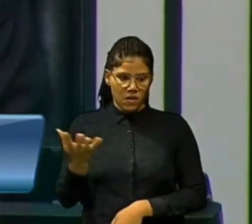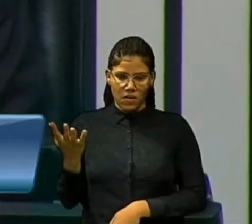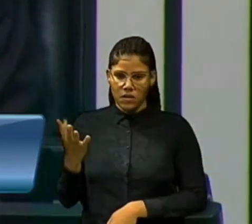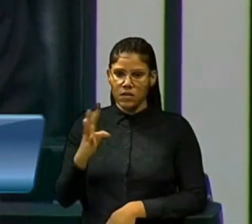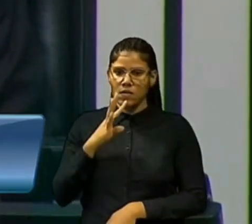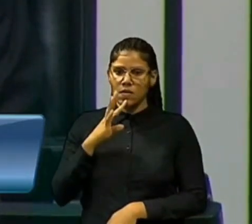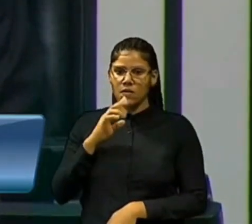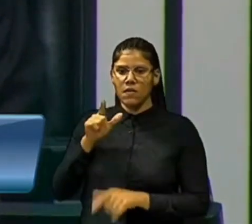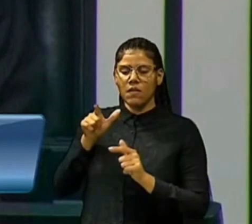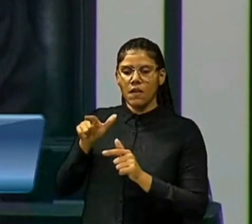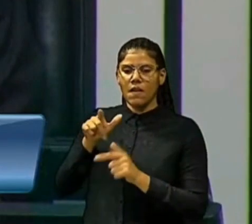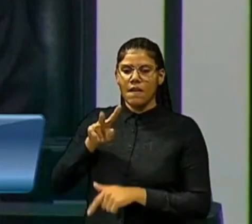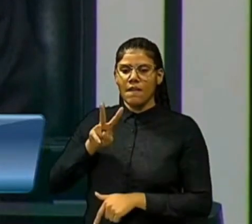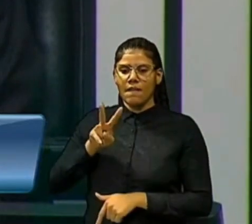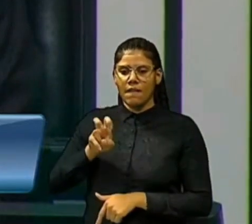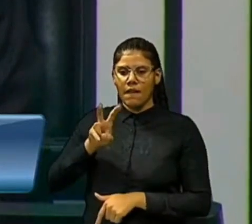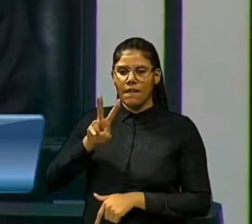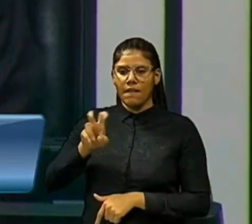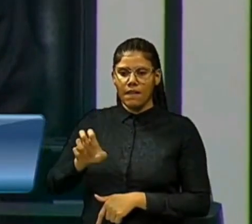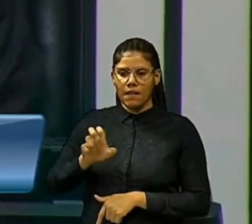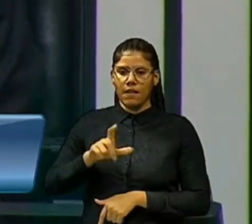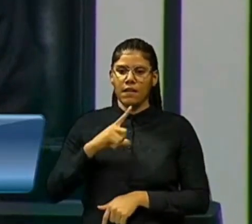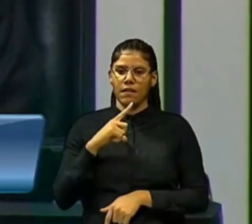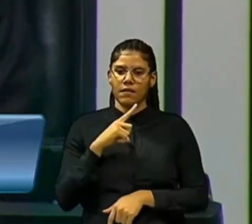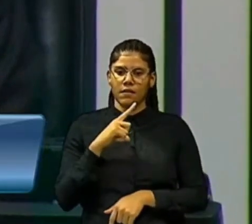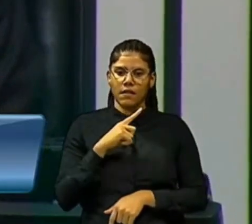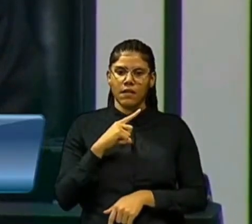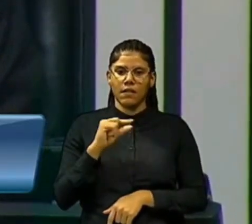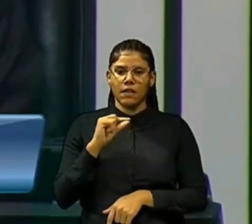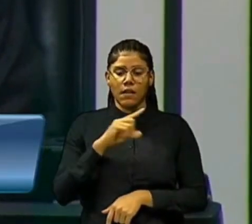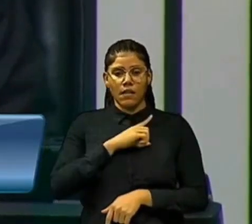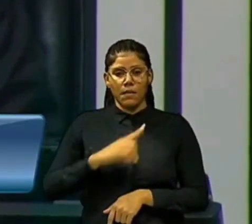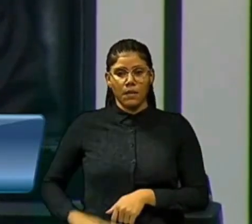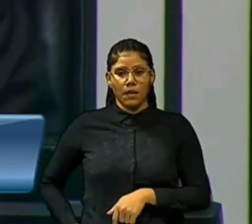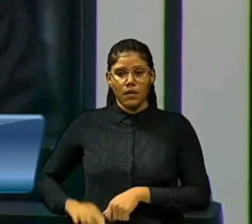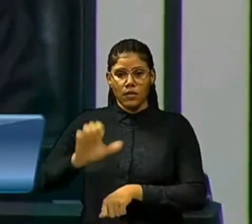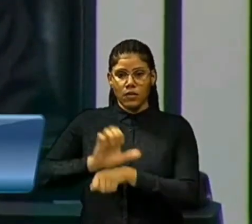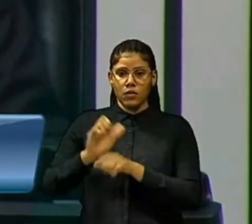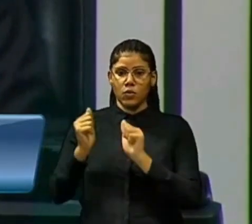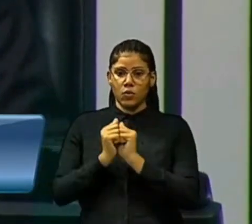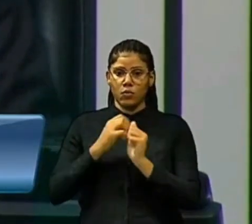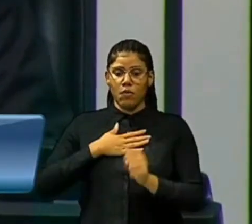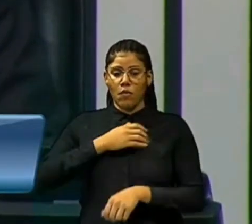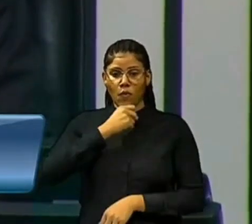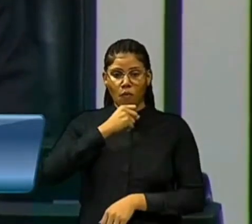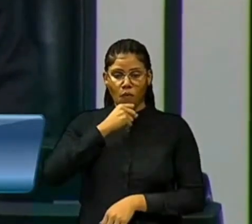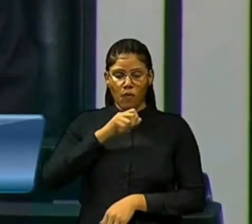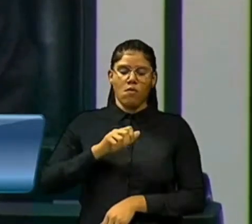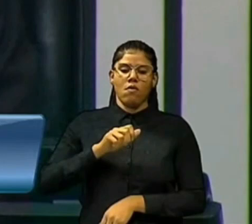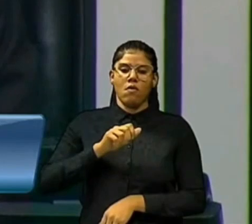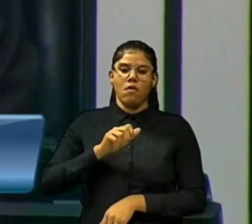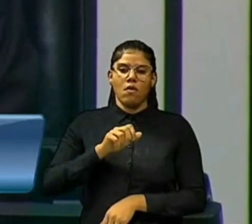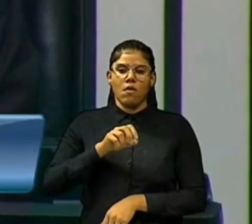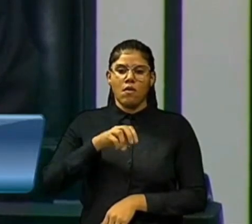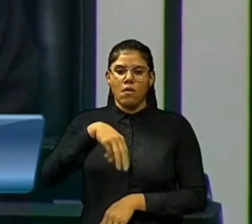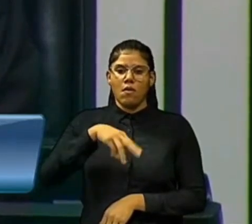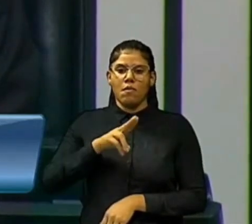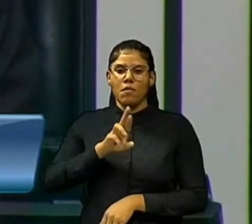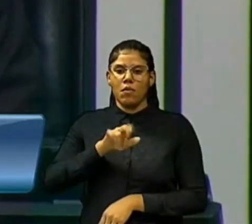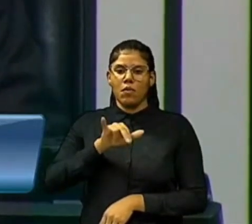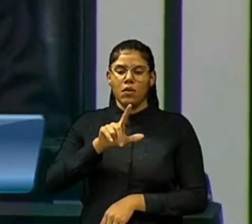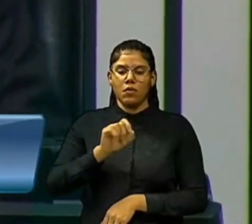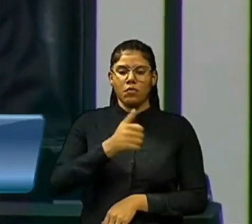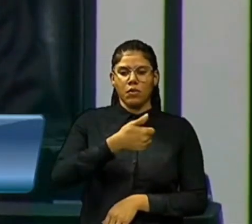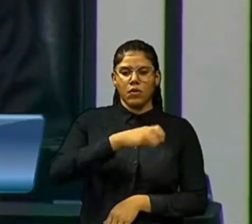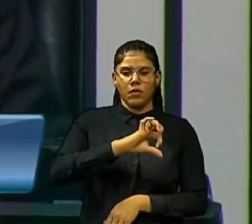Vevé, ele que teve a oportunidade de ser deputado estadual com meu avô, Murilo Aguiar, de 79,